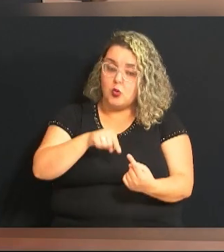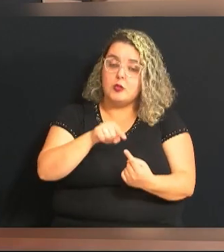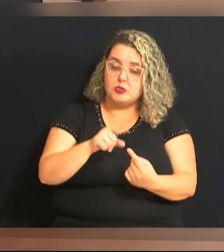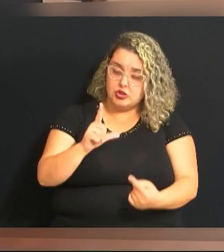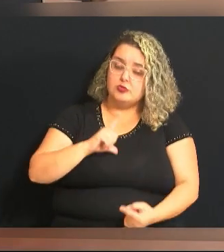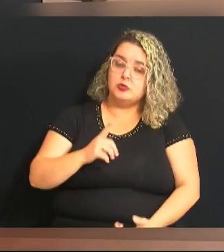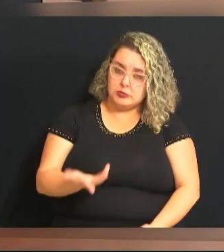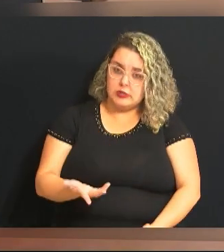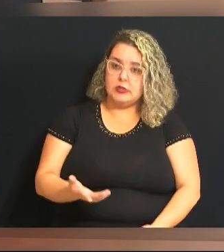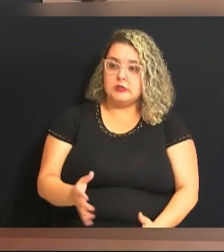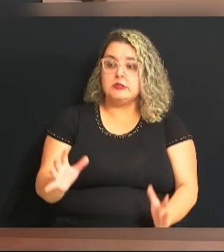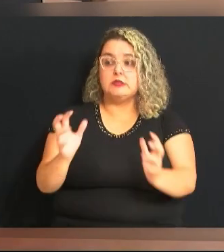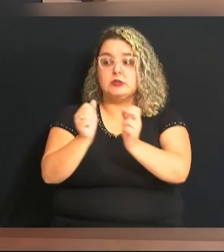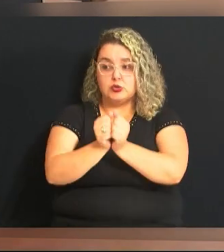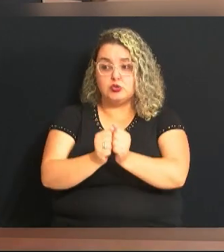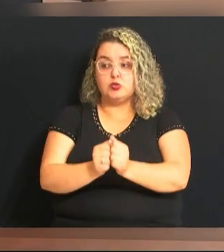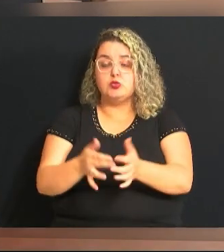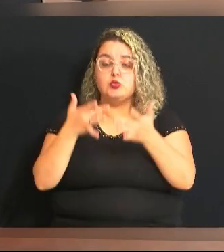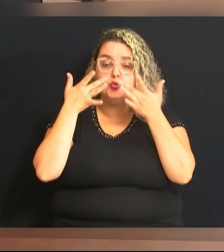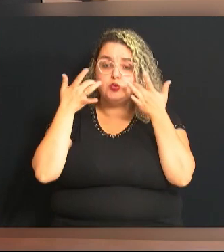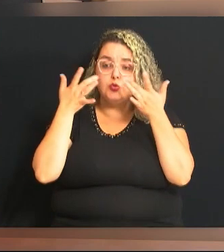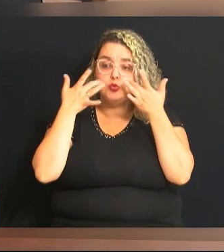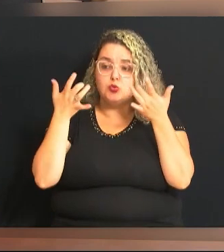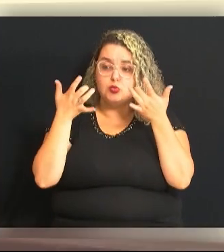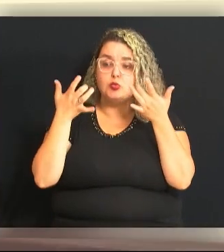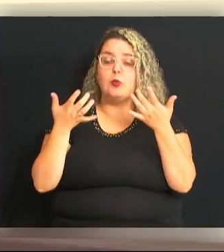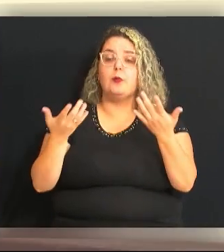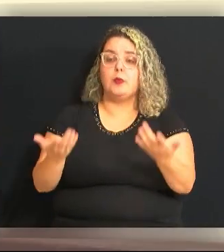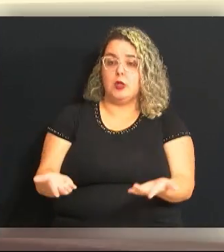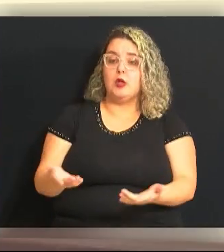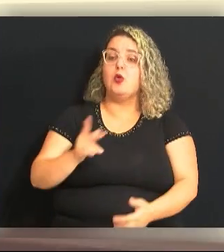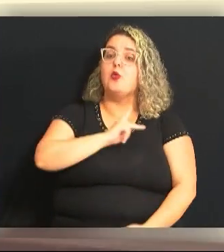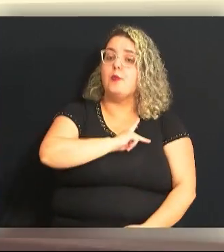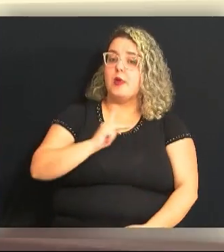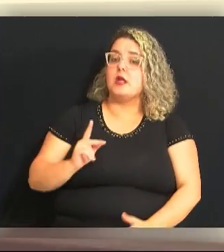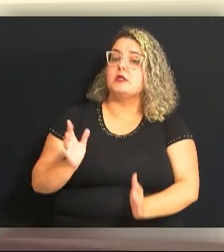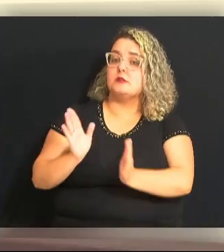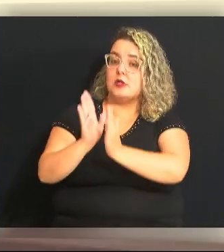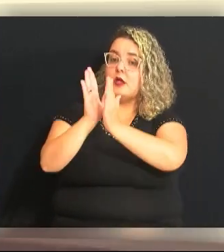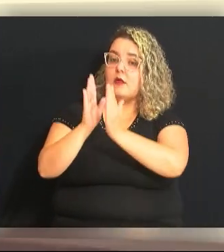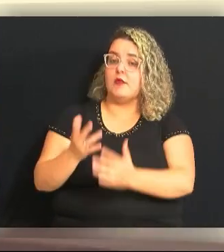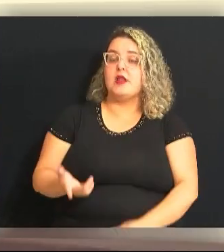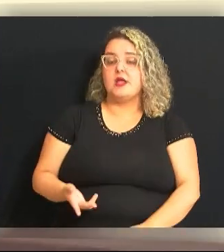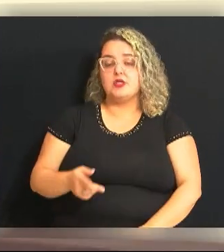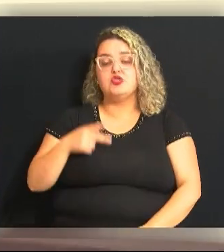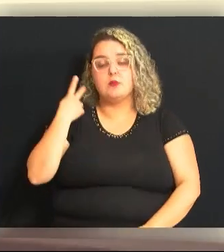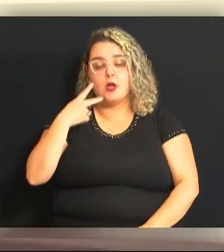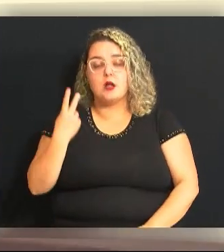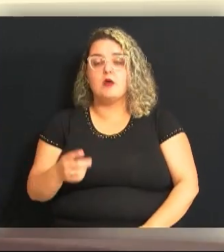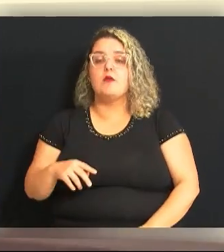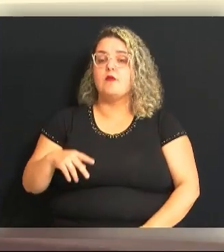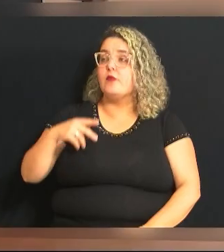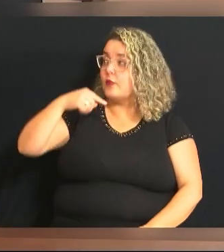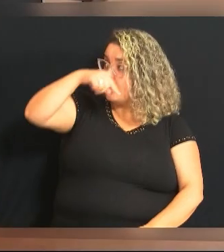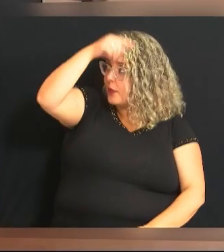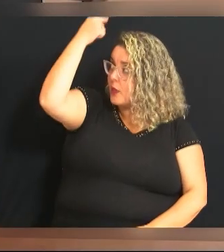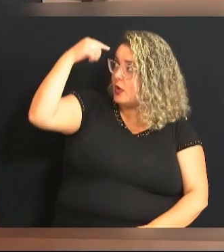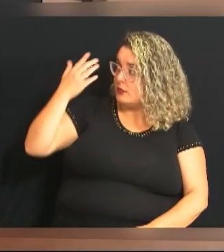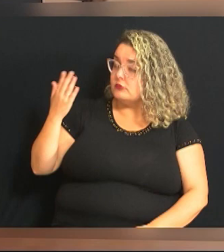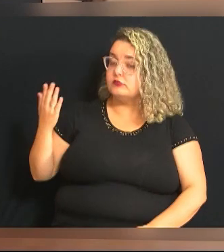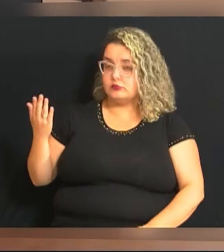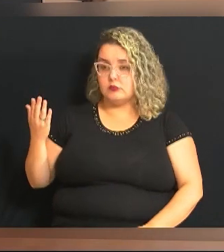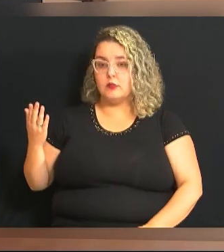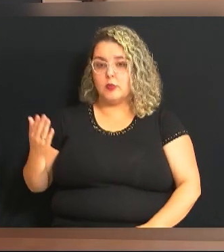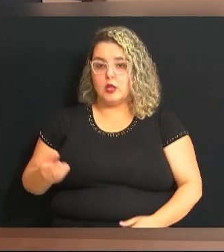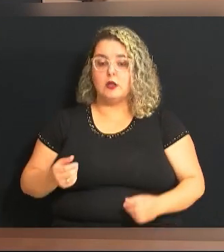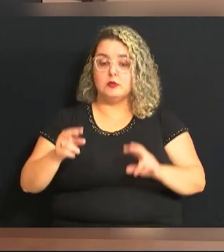de Campinas, se reuniu no Teatro Bento Quirino. E foi o presidente da frente, o vereador Paulo Gaspar, que apresentou